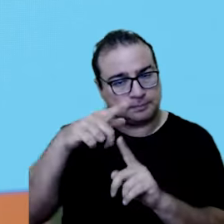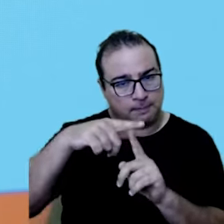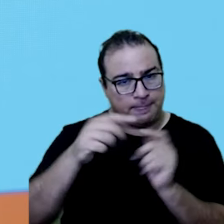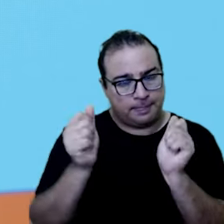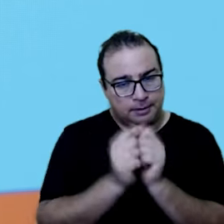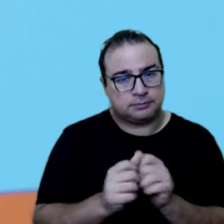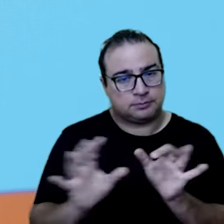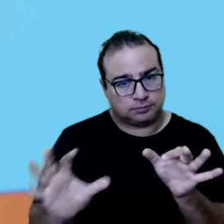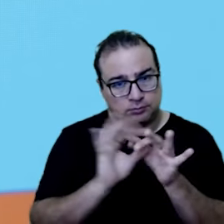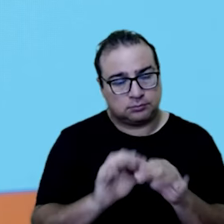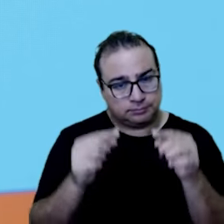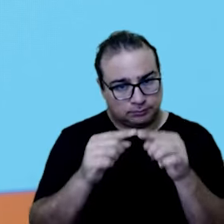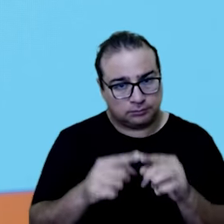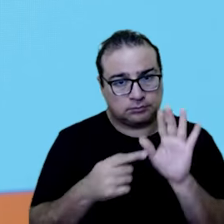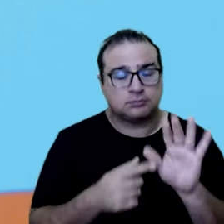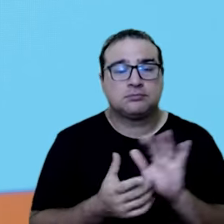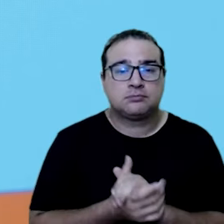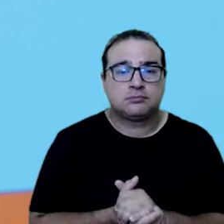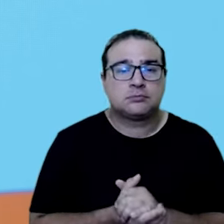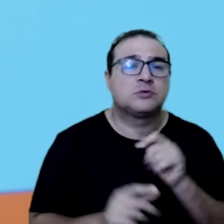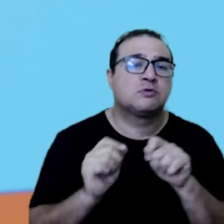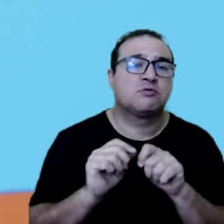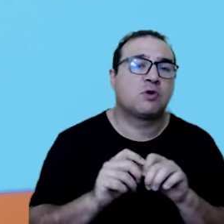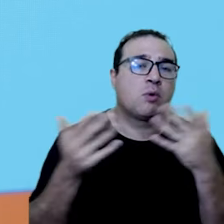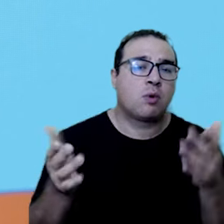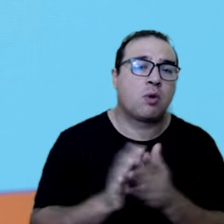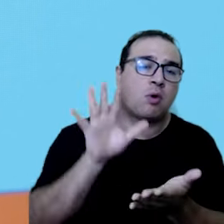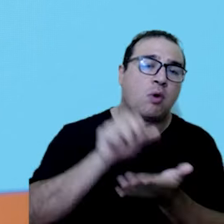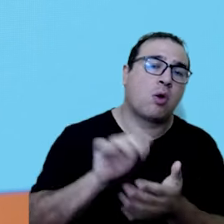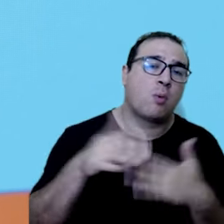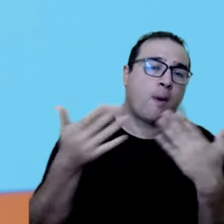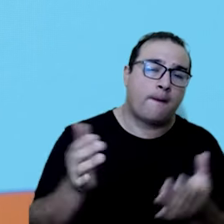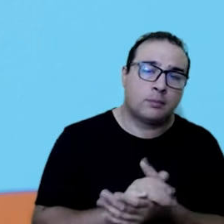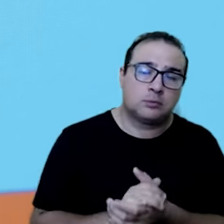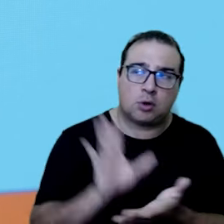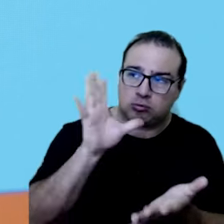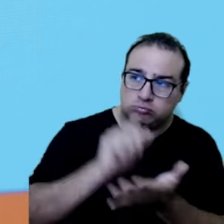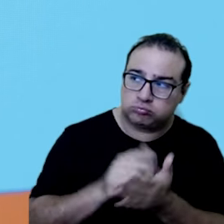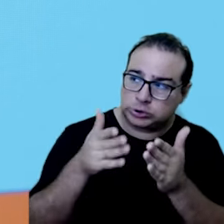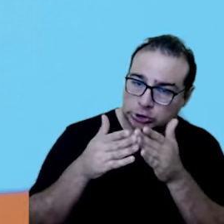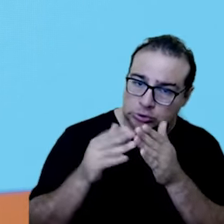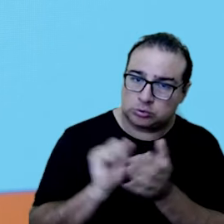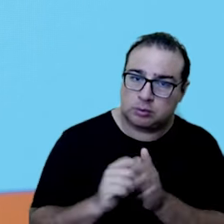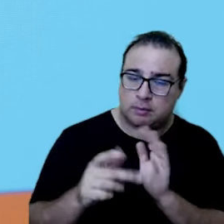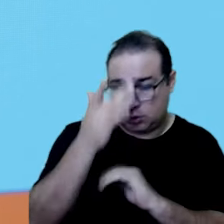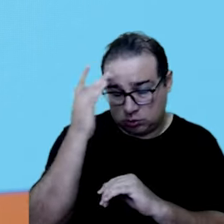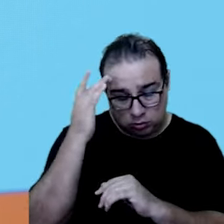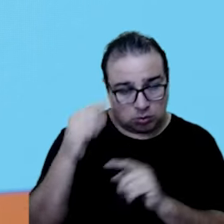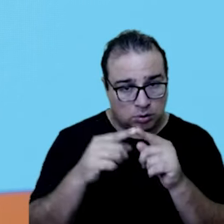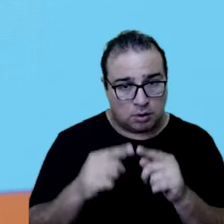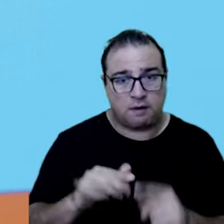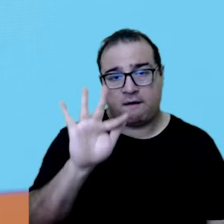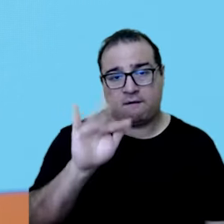tipo de insumo que é vinculado a seu fornecimento que que você faz que que você registra Ah eu registro um pedido pro meu pessoal do